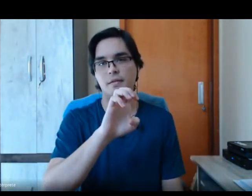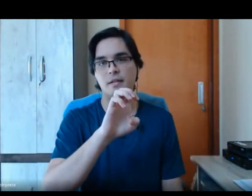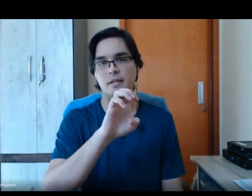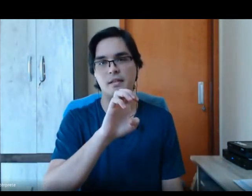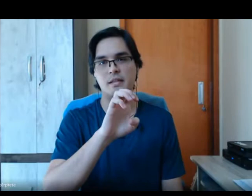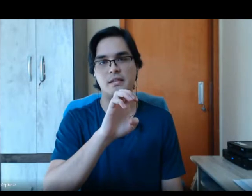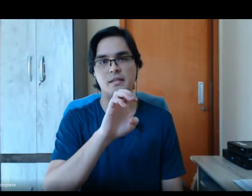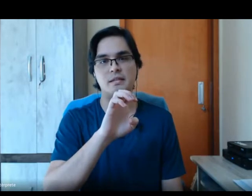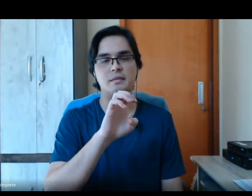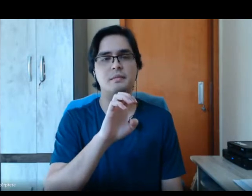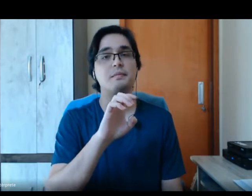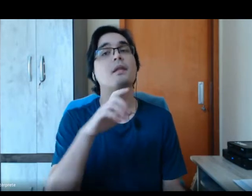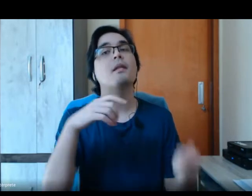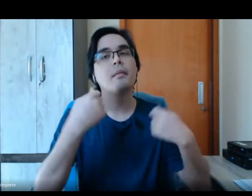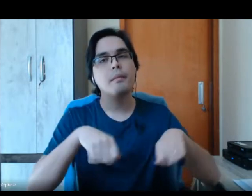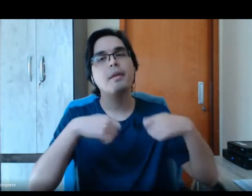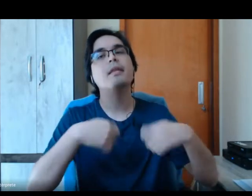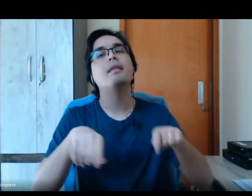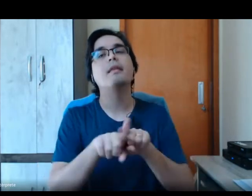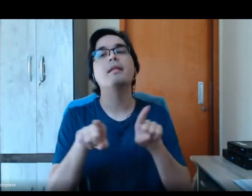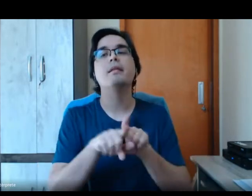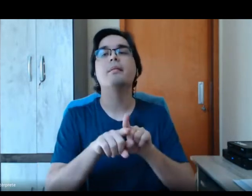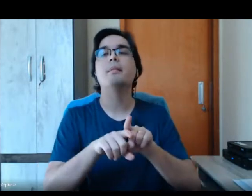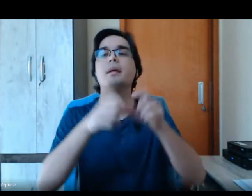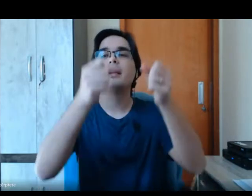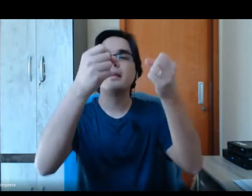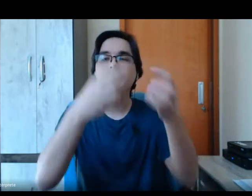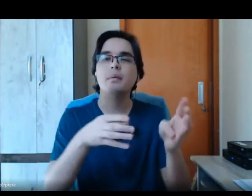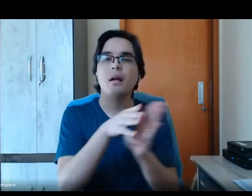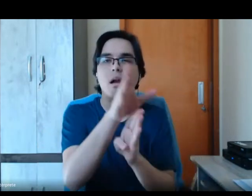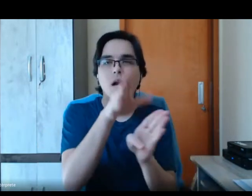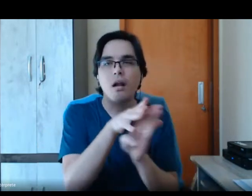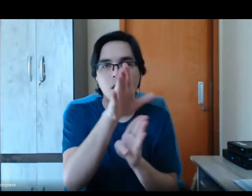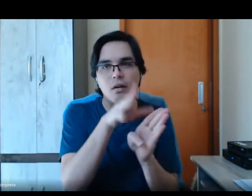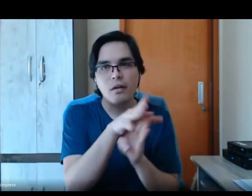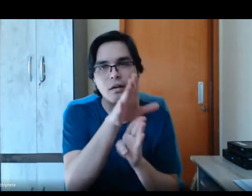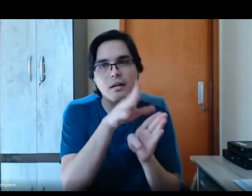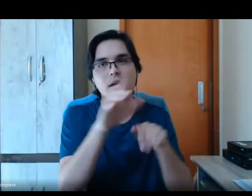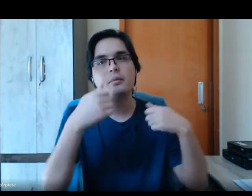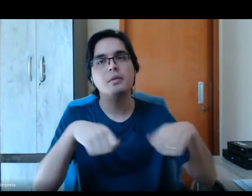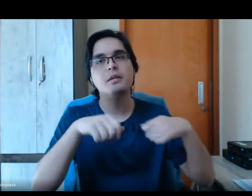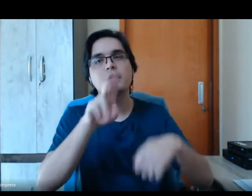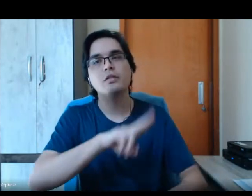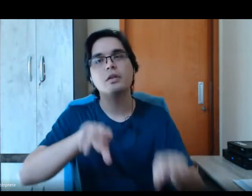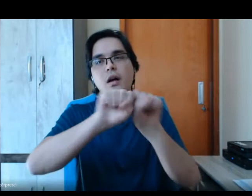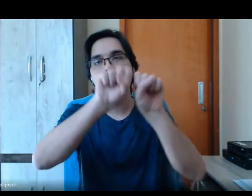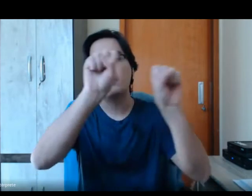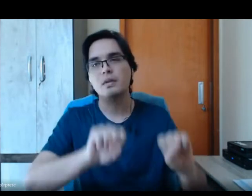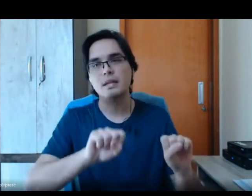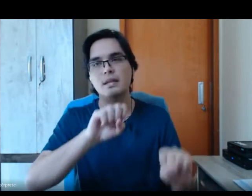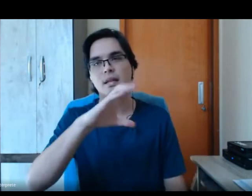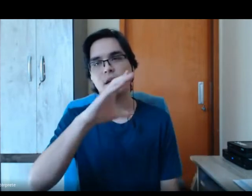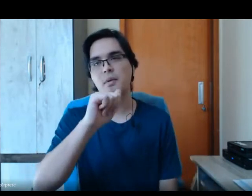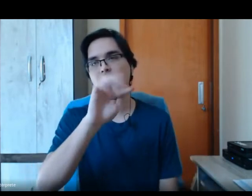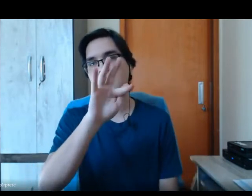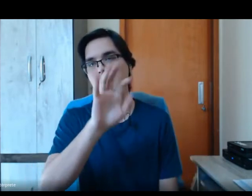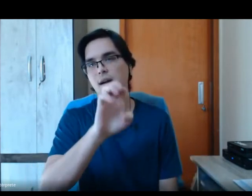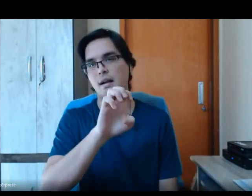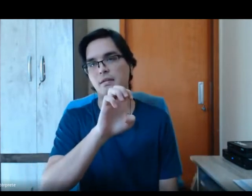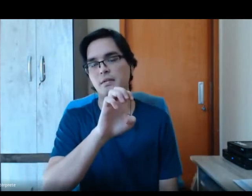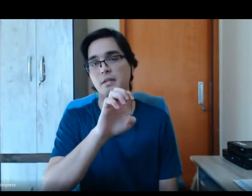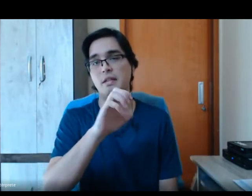eu não saberia, eu não tenho como responder, não sei se alguma das meninas sabe, ou se alguém aqui do grupo poderia também trazer